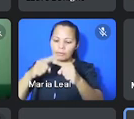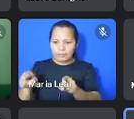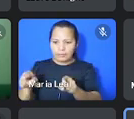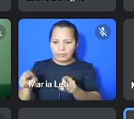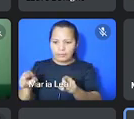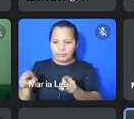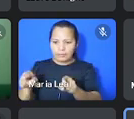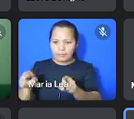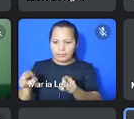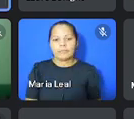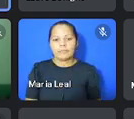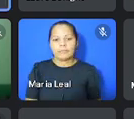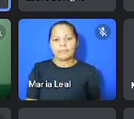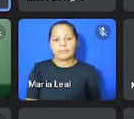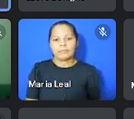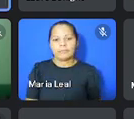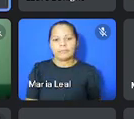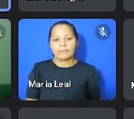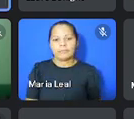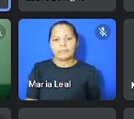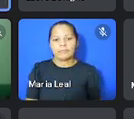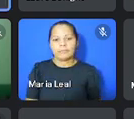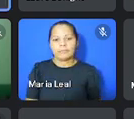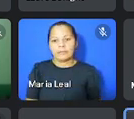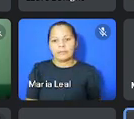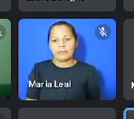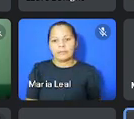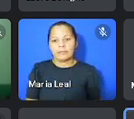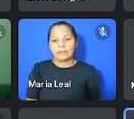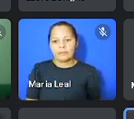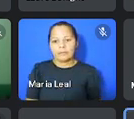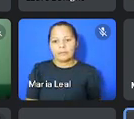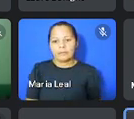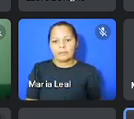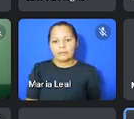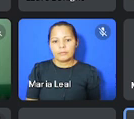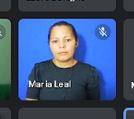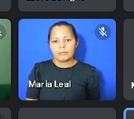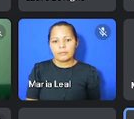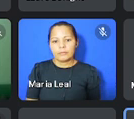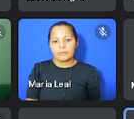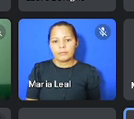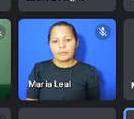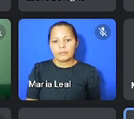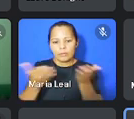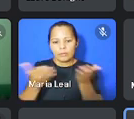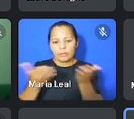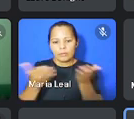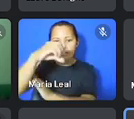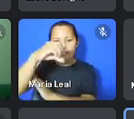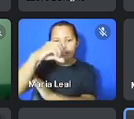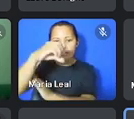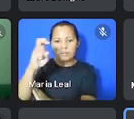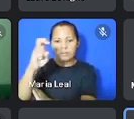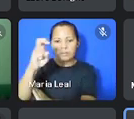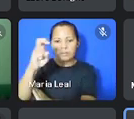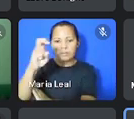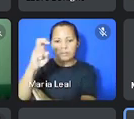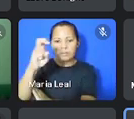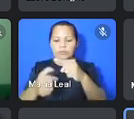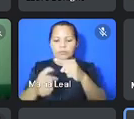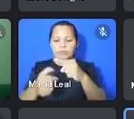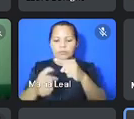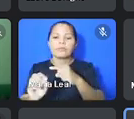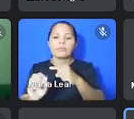100, tá? E agora ficou 95 sobre 100, eu fiz a forma só decimal, que